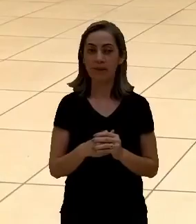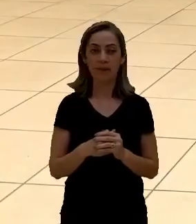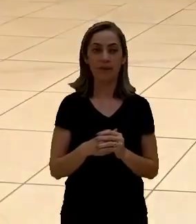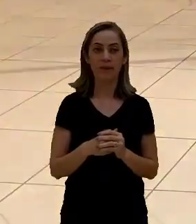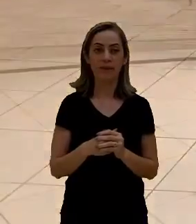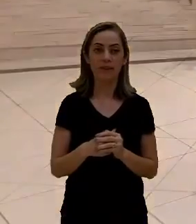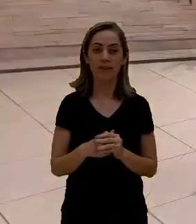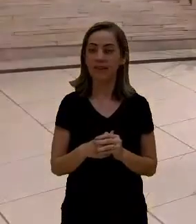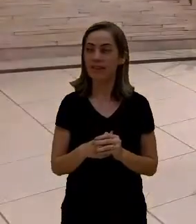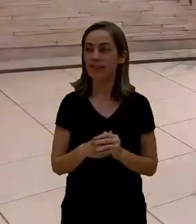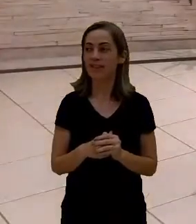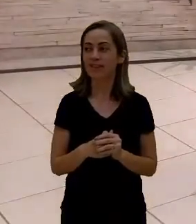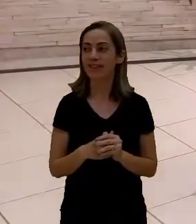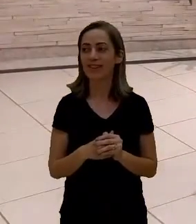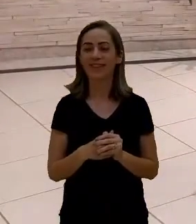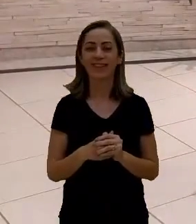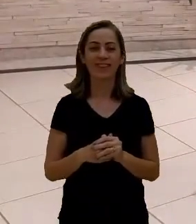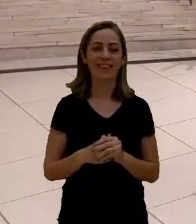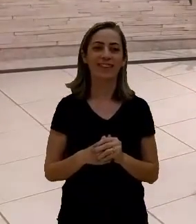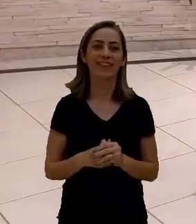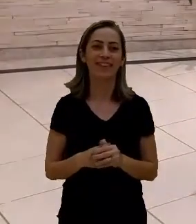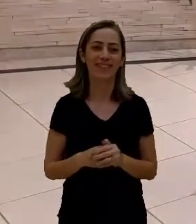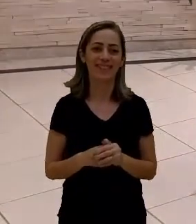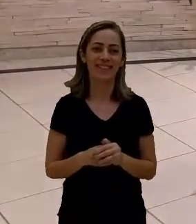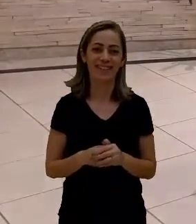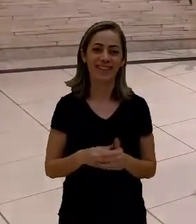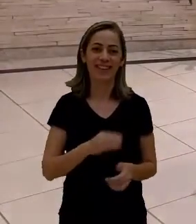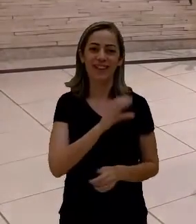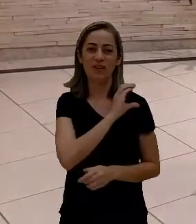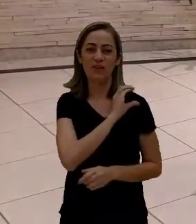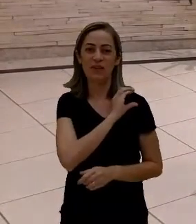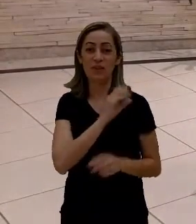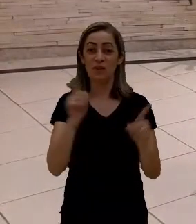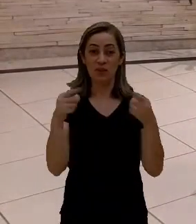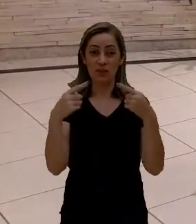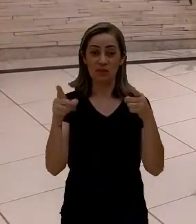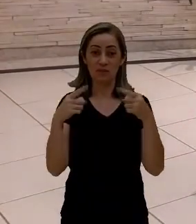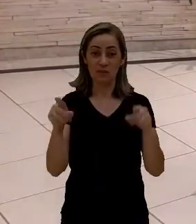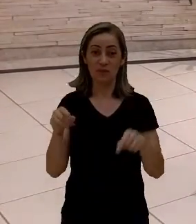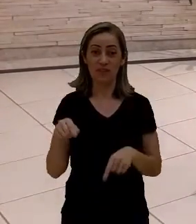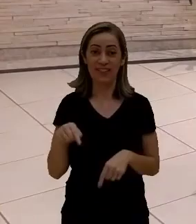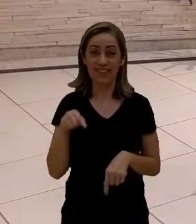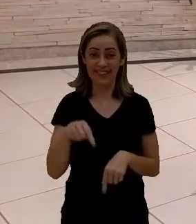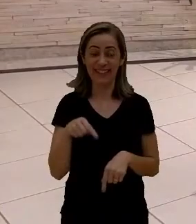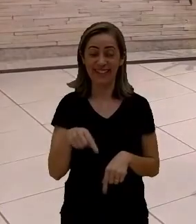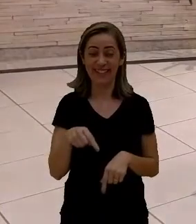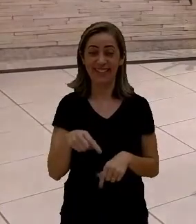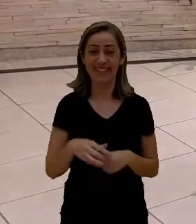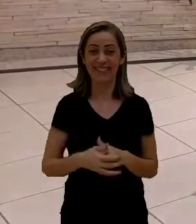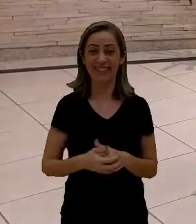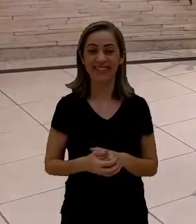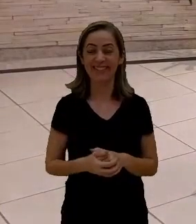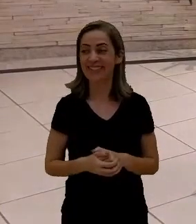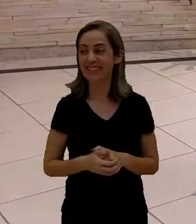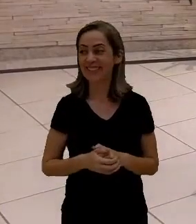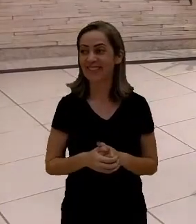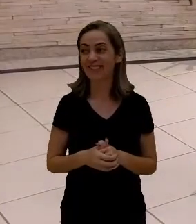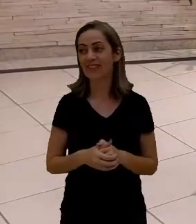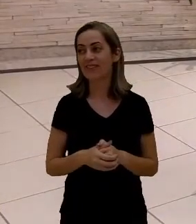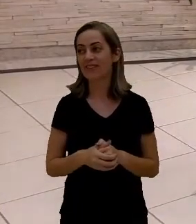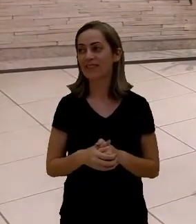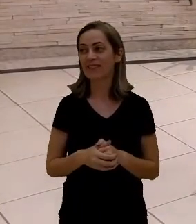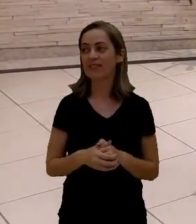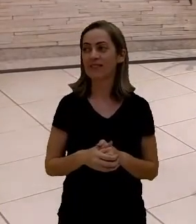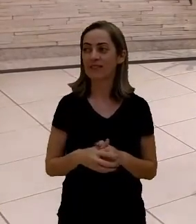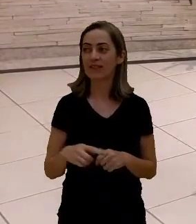aqui Aliás ela é da nossa Então vai ter que correr rápido n verdade é CEO nas canelas mas